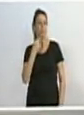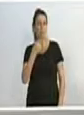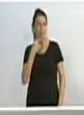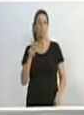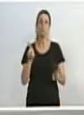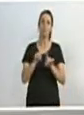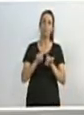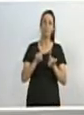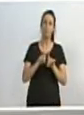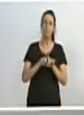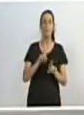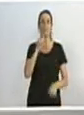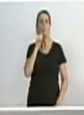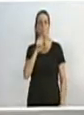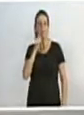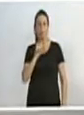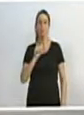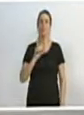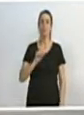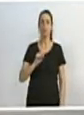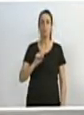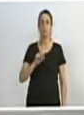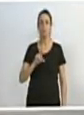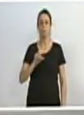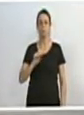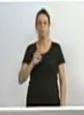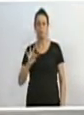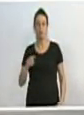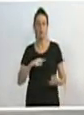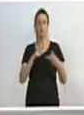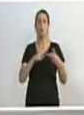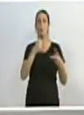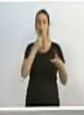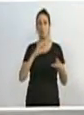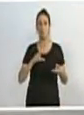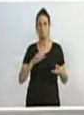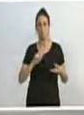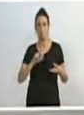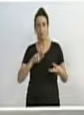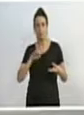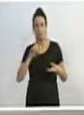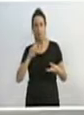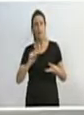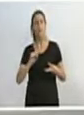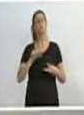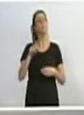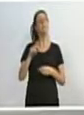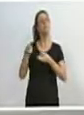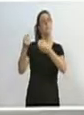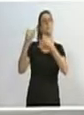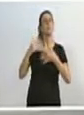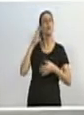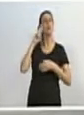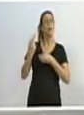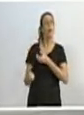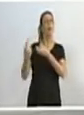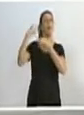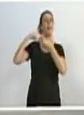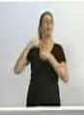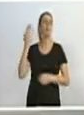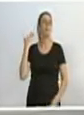dona Suzete também, e eu retornei um pouquinho, Carlos, lá naquele momento em